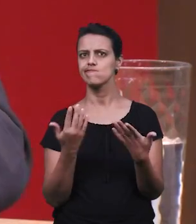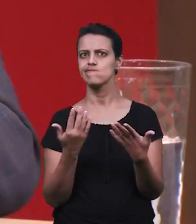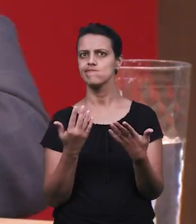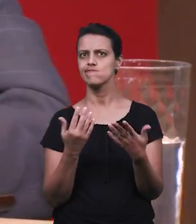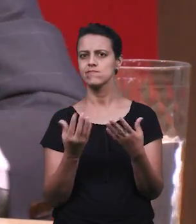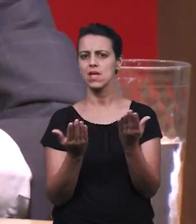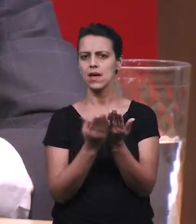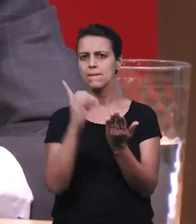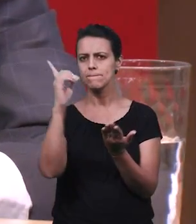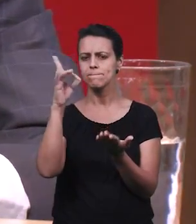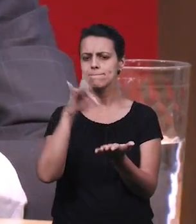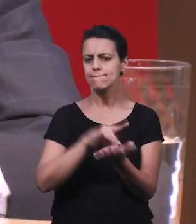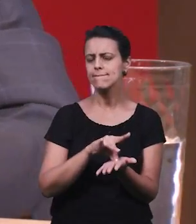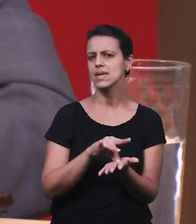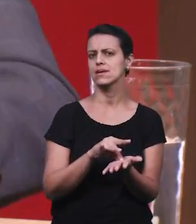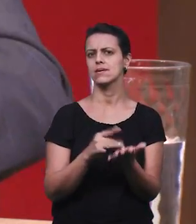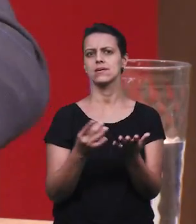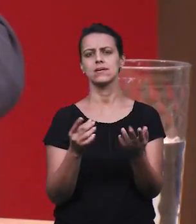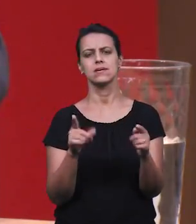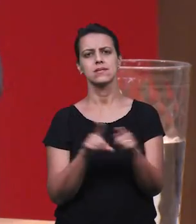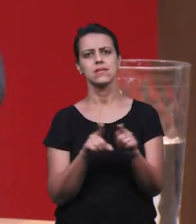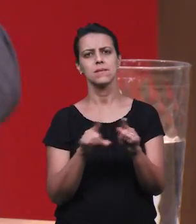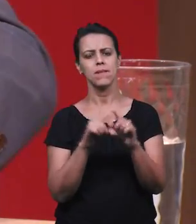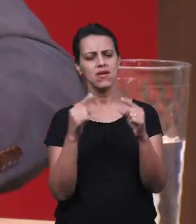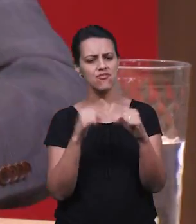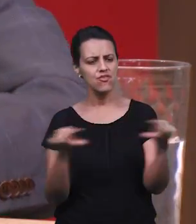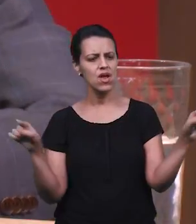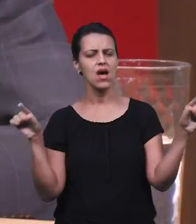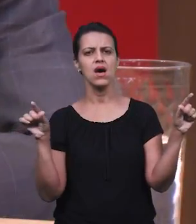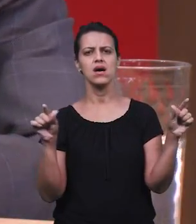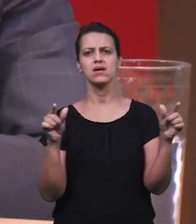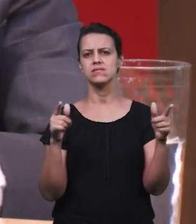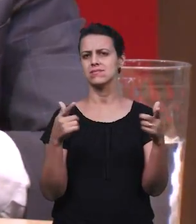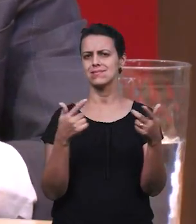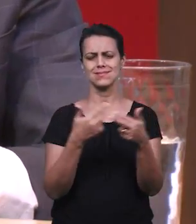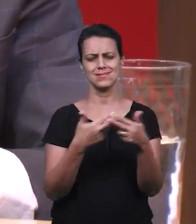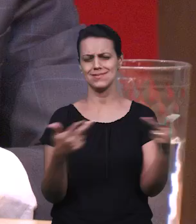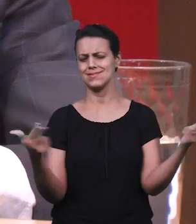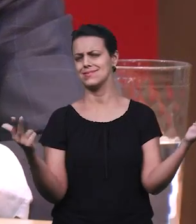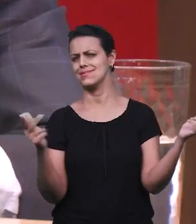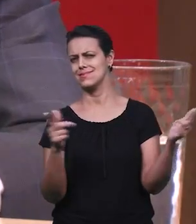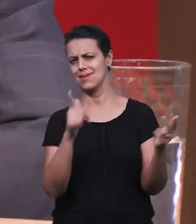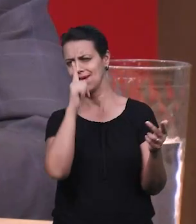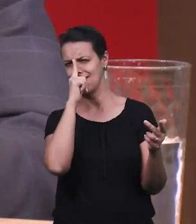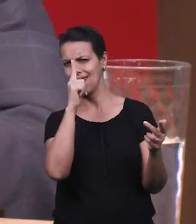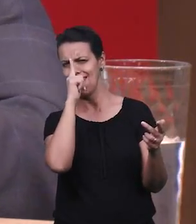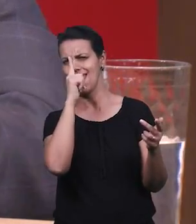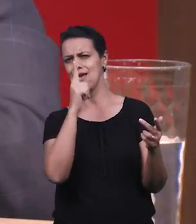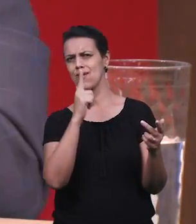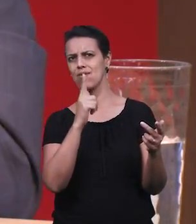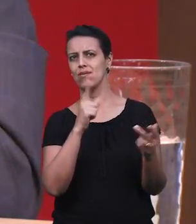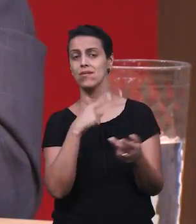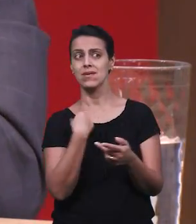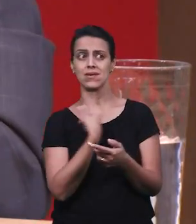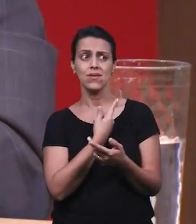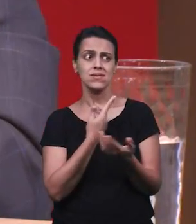como se fosse o original da Bíblia, trouxe frases em hebraico, de impacto, do grego e tal, e nós, aquele outro assunto.